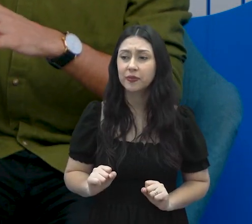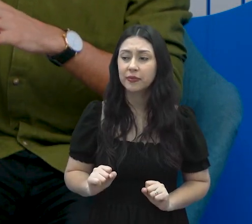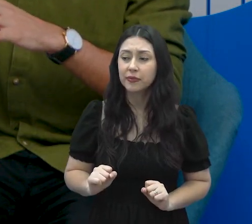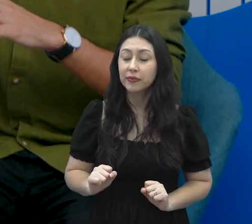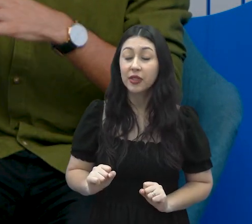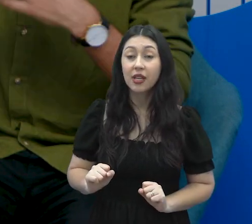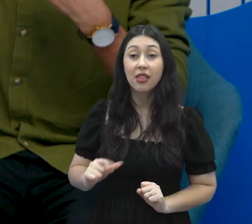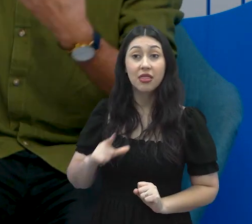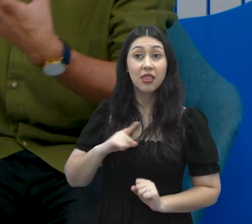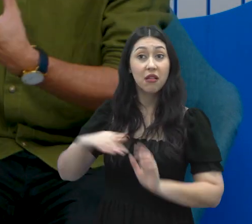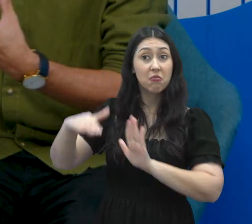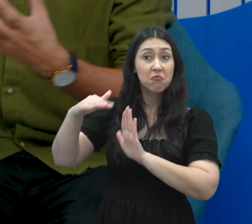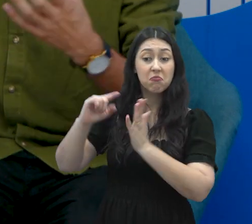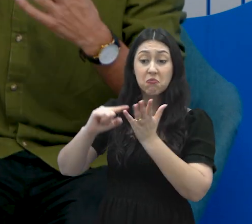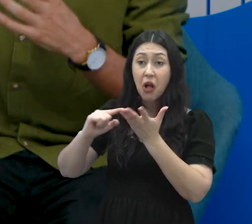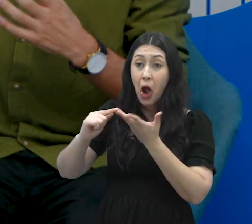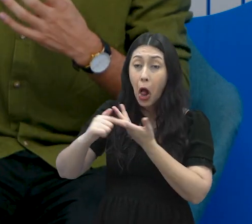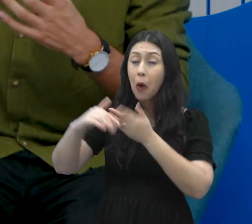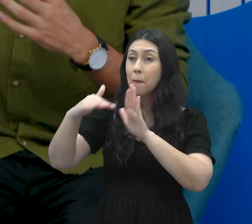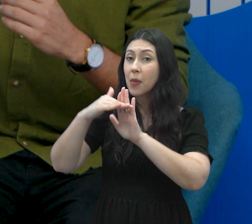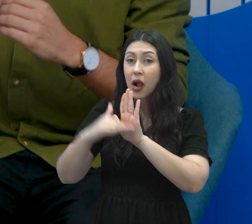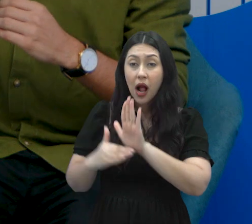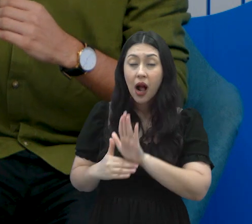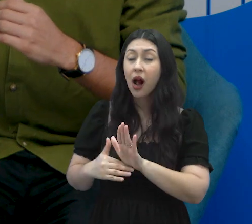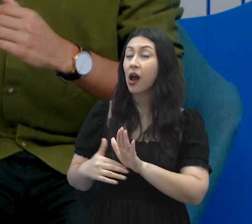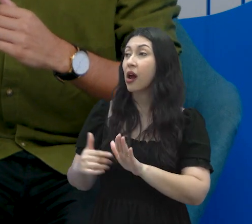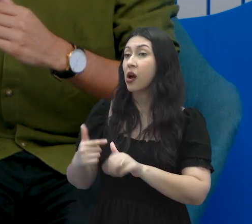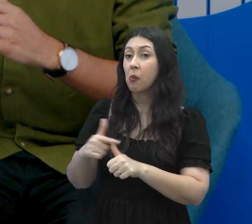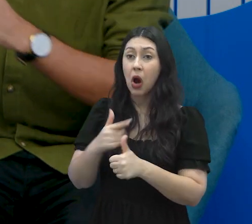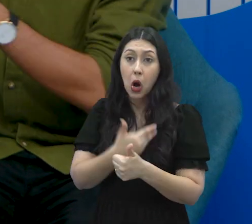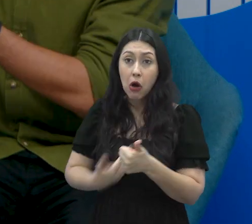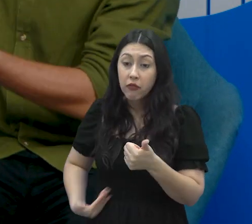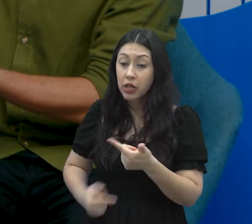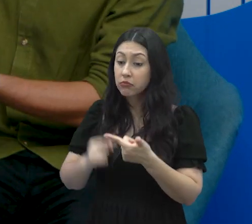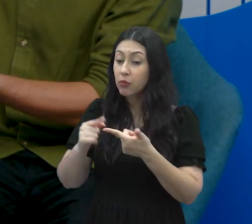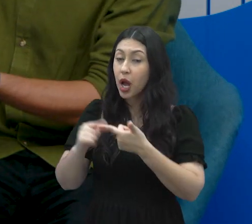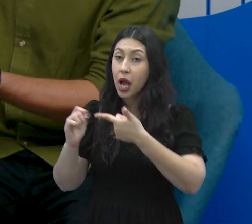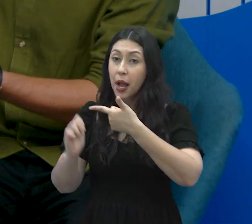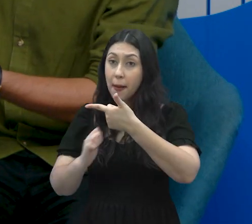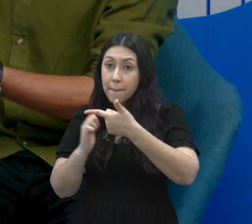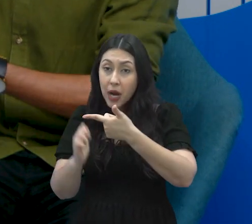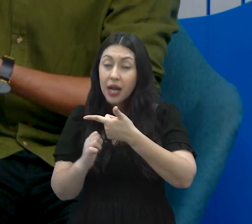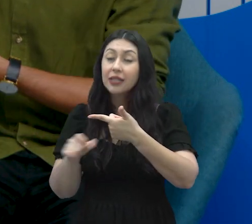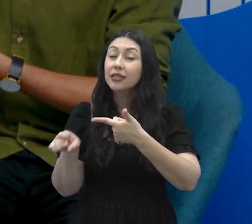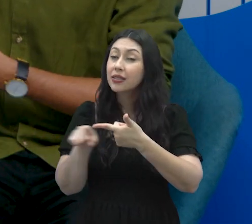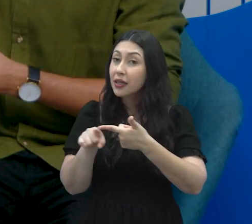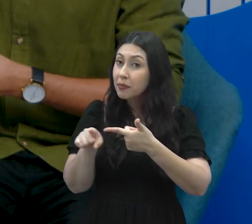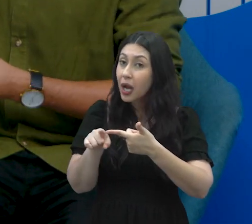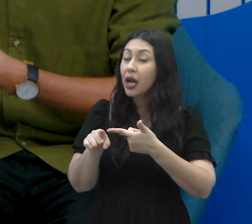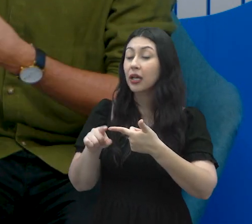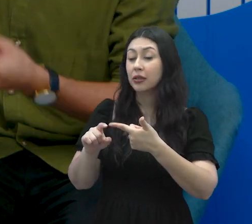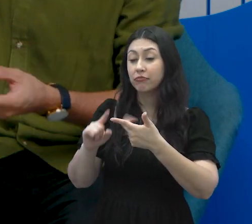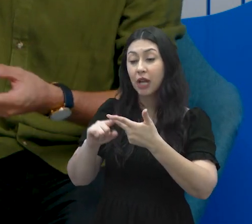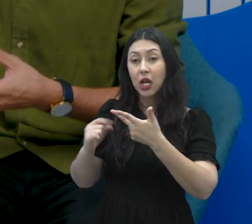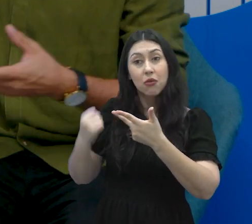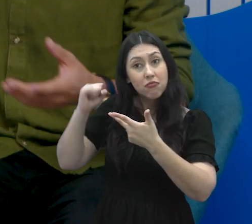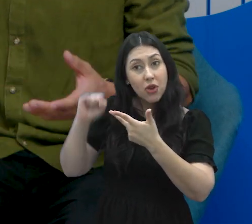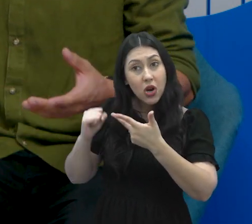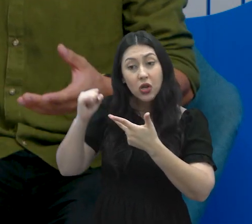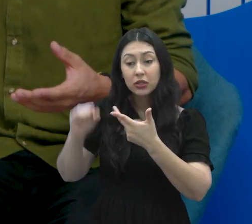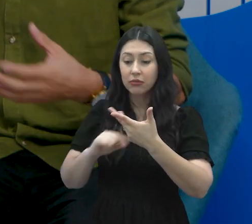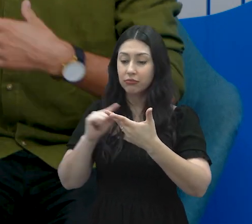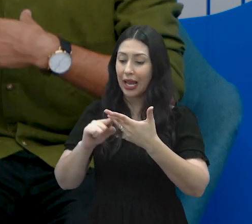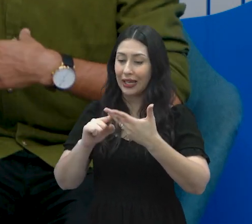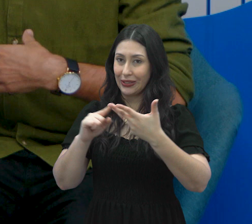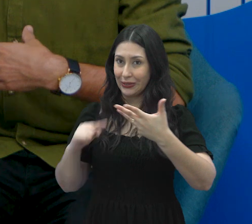parte de um conjunto de fatores, né? Poder público, empresas, como muito bem pontuado pelo Ciro, as indústrias e também,